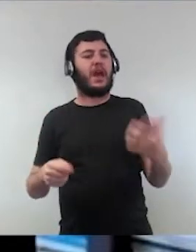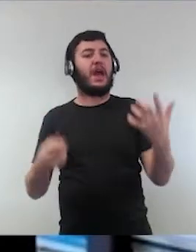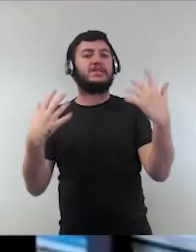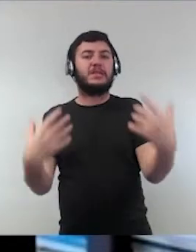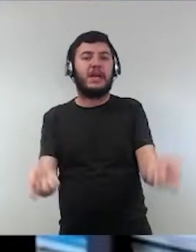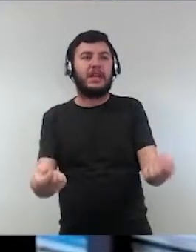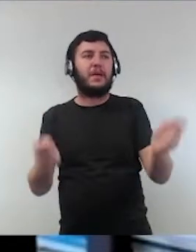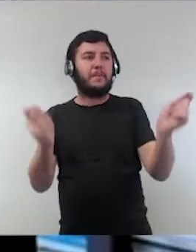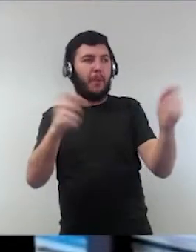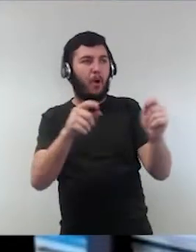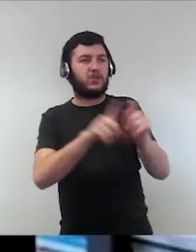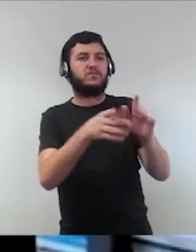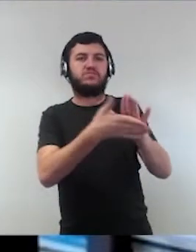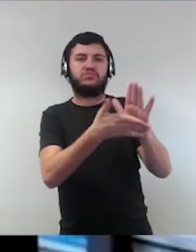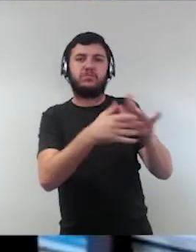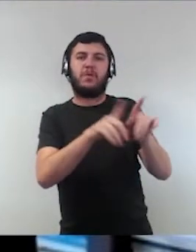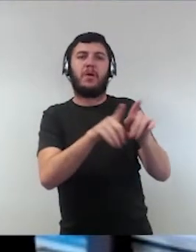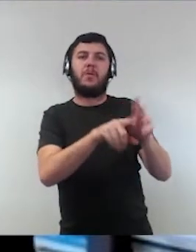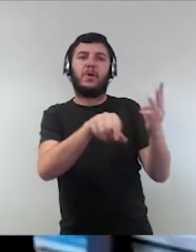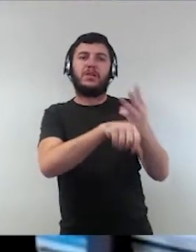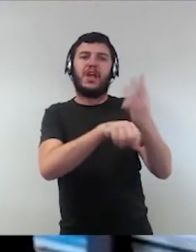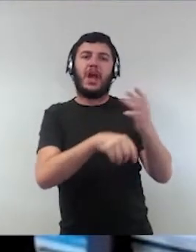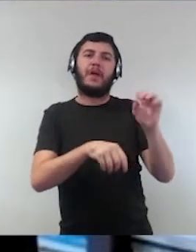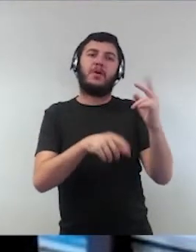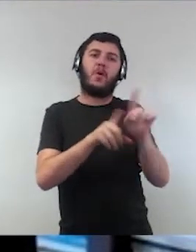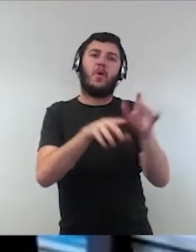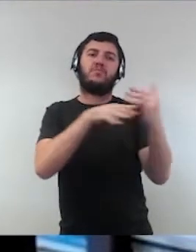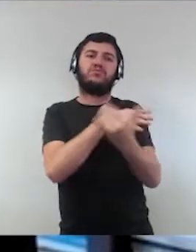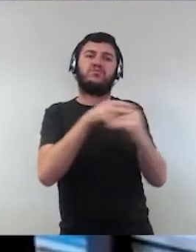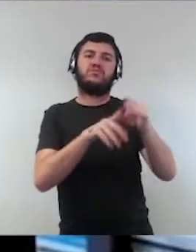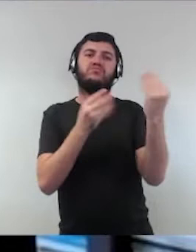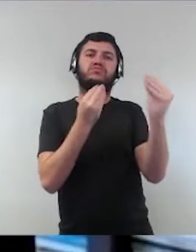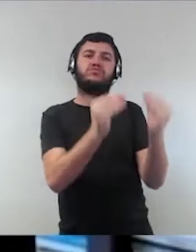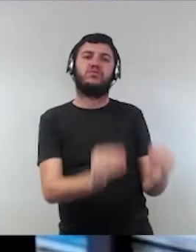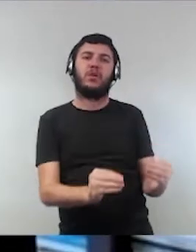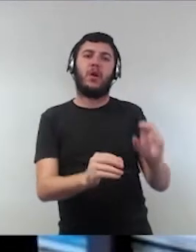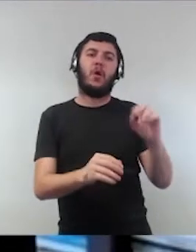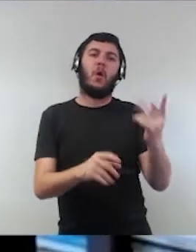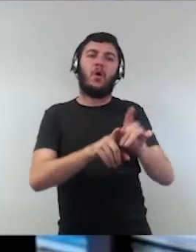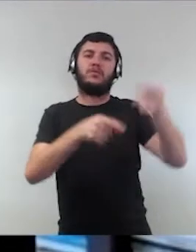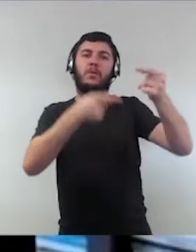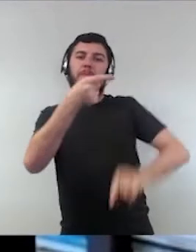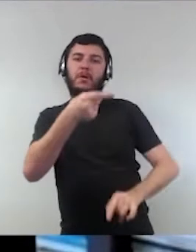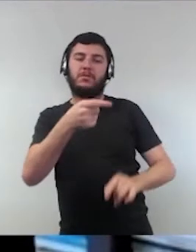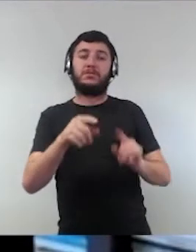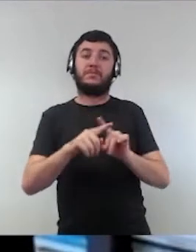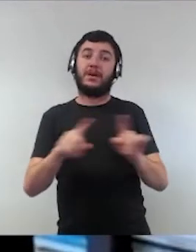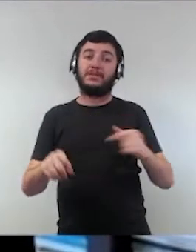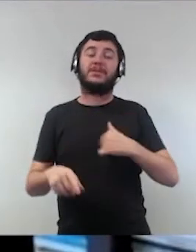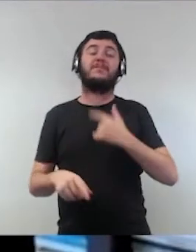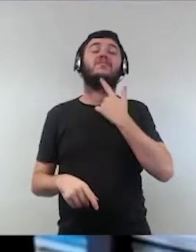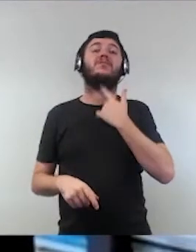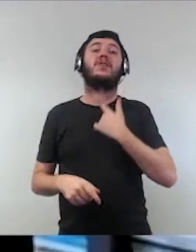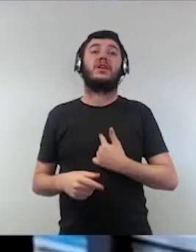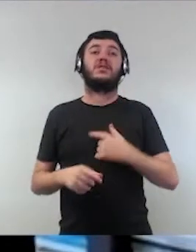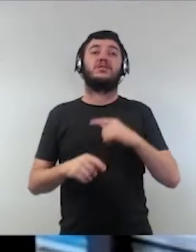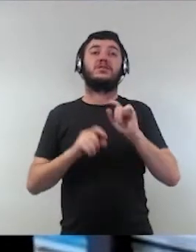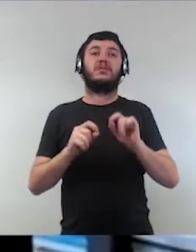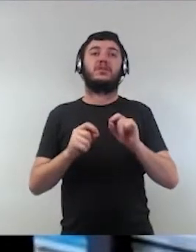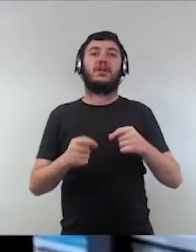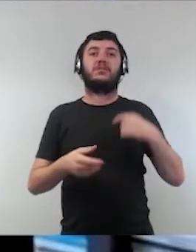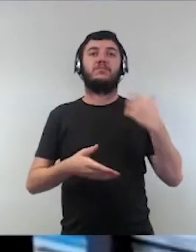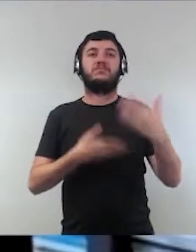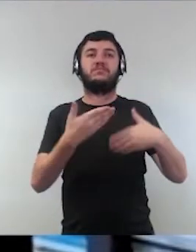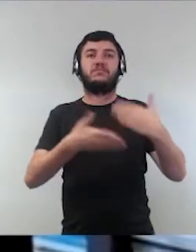Mas é provável e é desejável que, com o tempo, surja, através desse processo